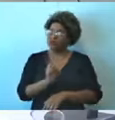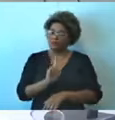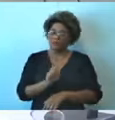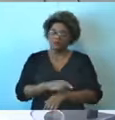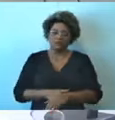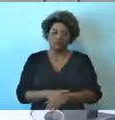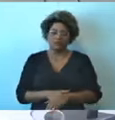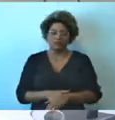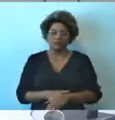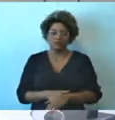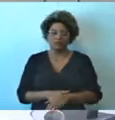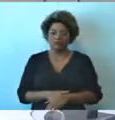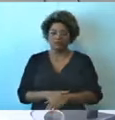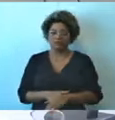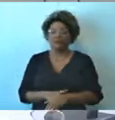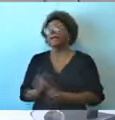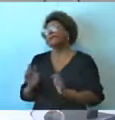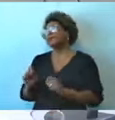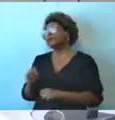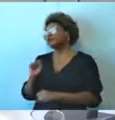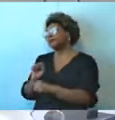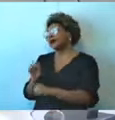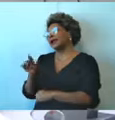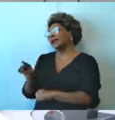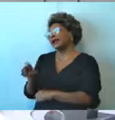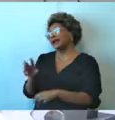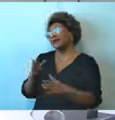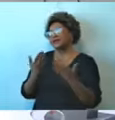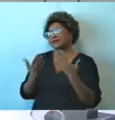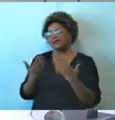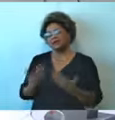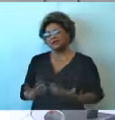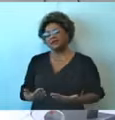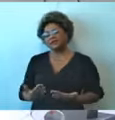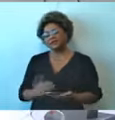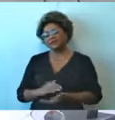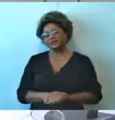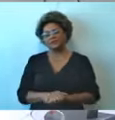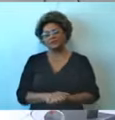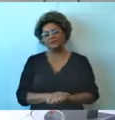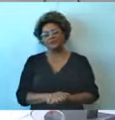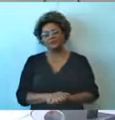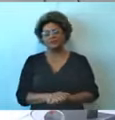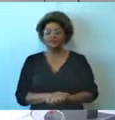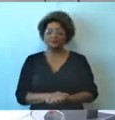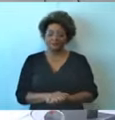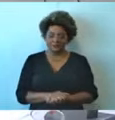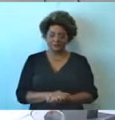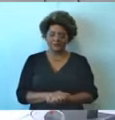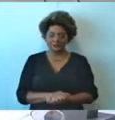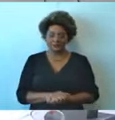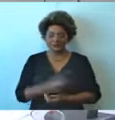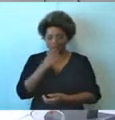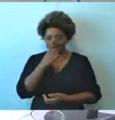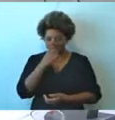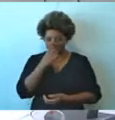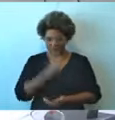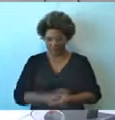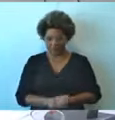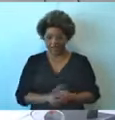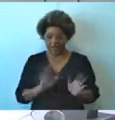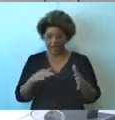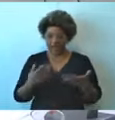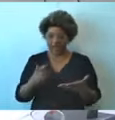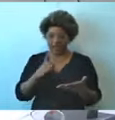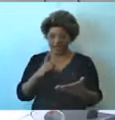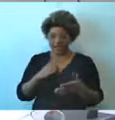analisa o fluxo desses corredores, que vocês vão ver que não está sendo. E aí você vê a faixa do MOVE sem ninguém,